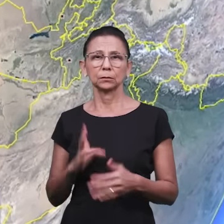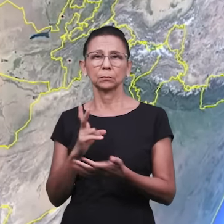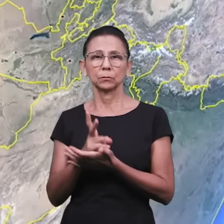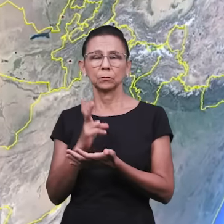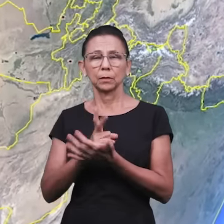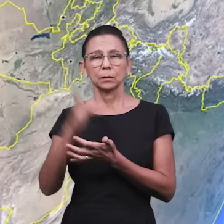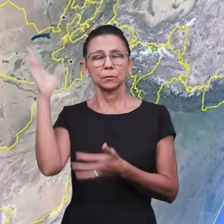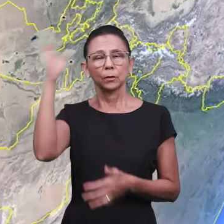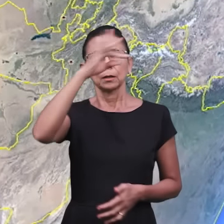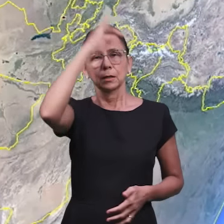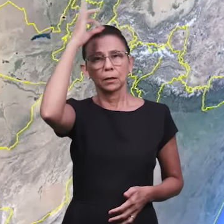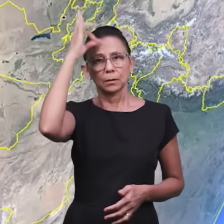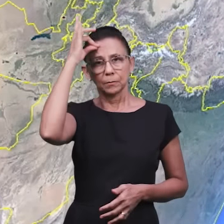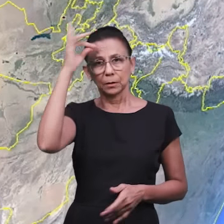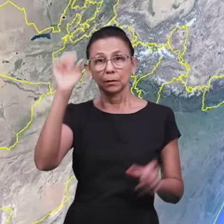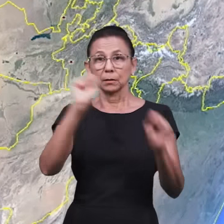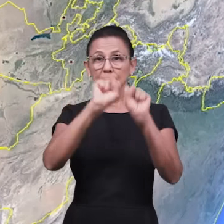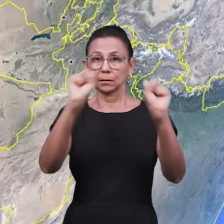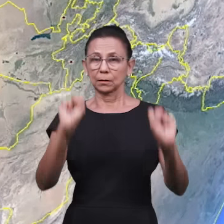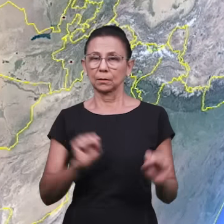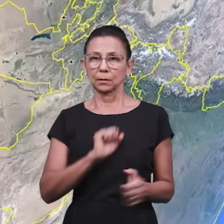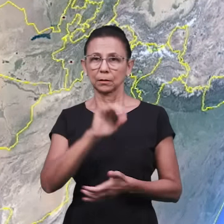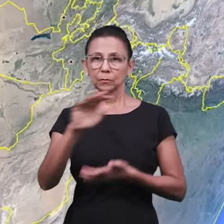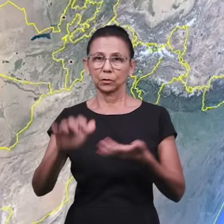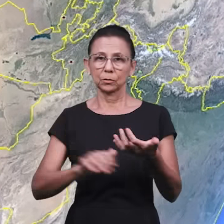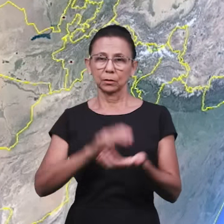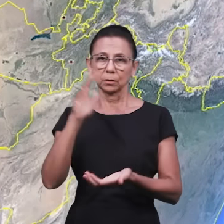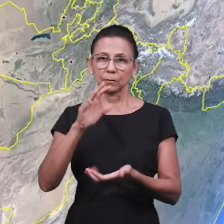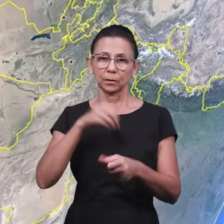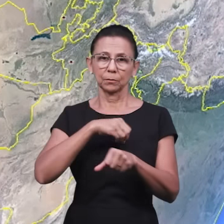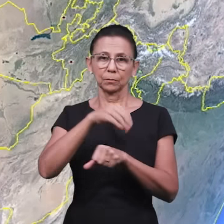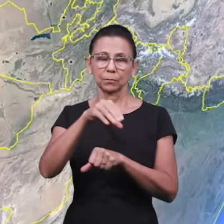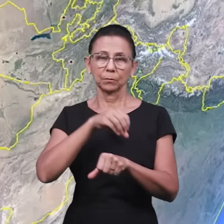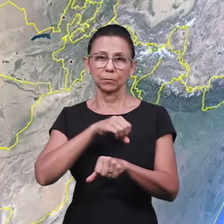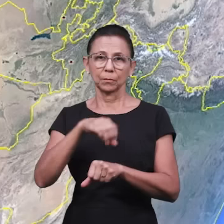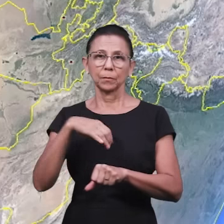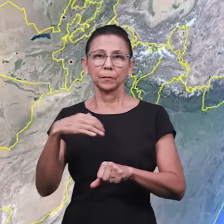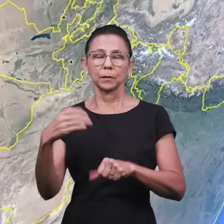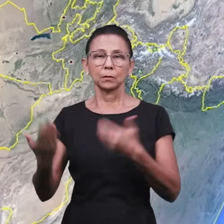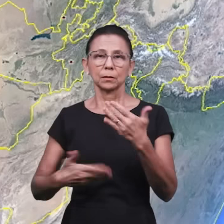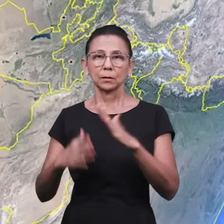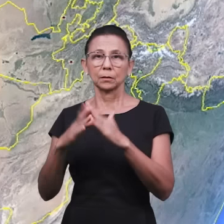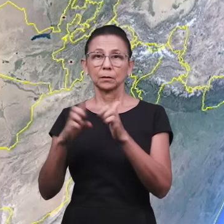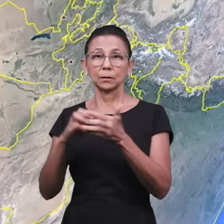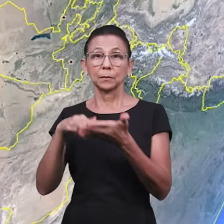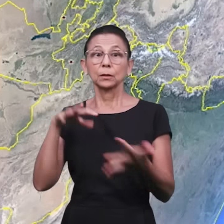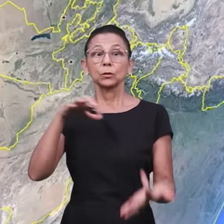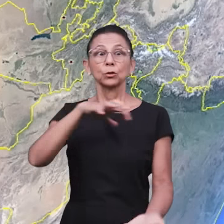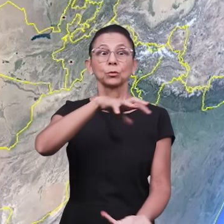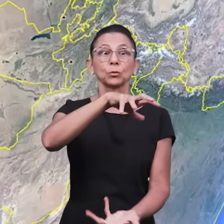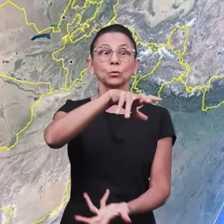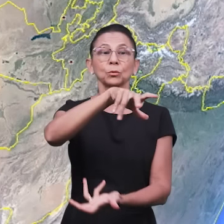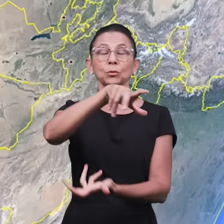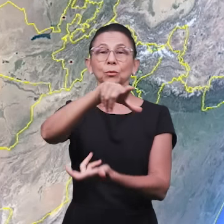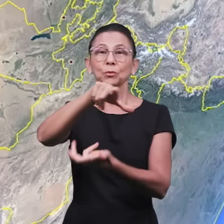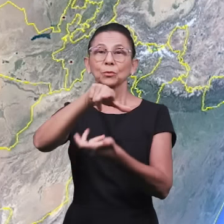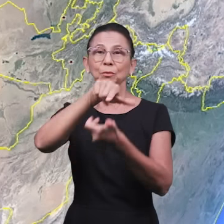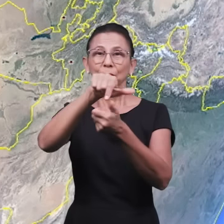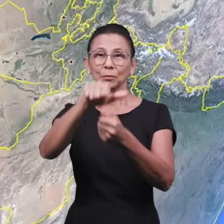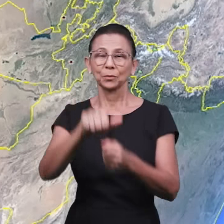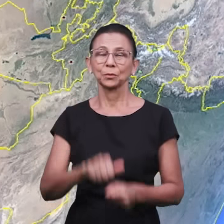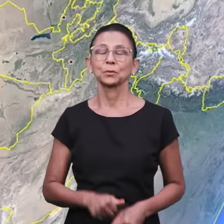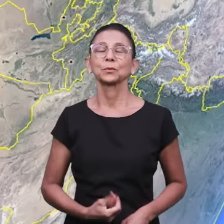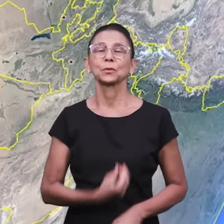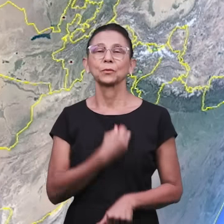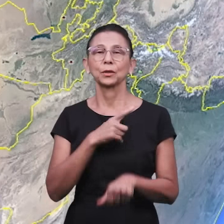Espírito. Através do sistema de transmissão, os membros da Igreja Cristã Maranata de todo o planeta vivem